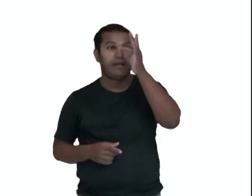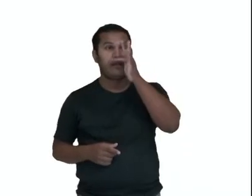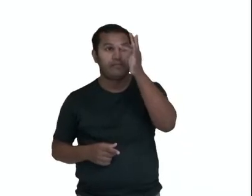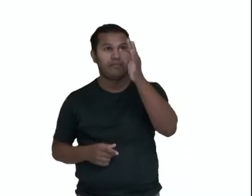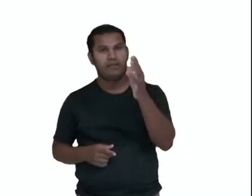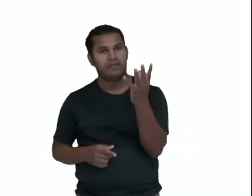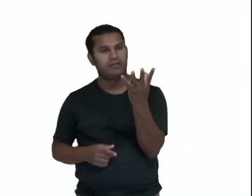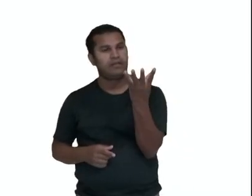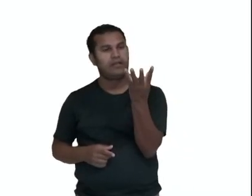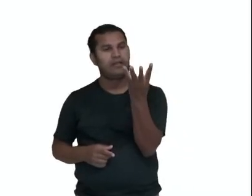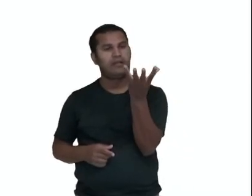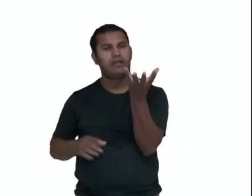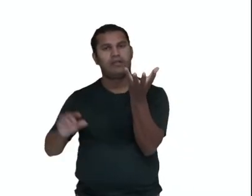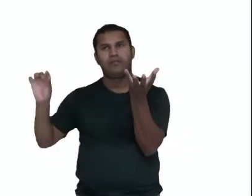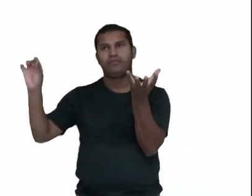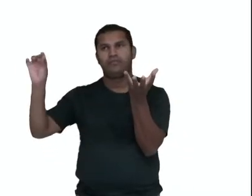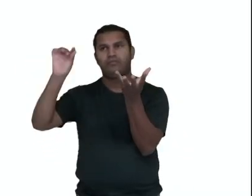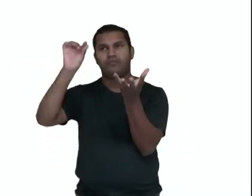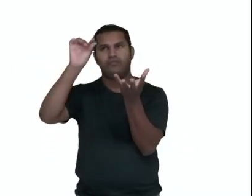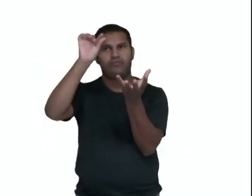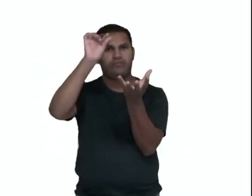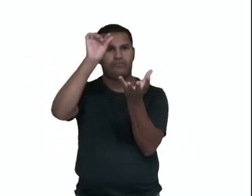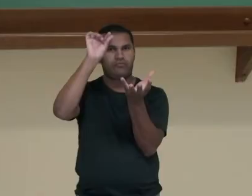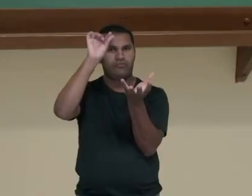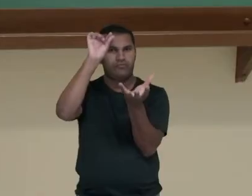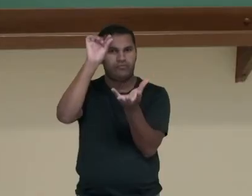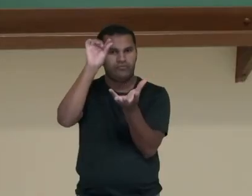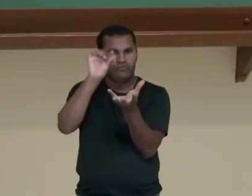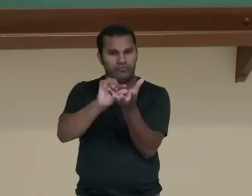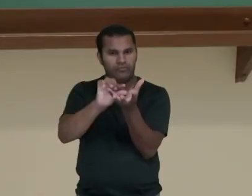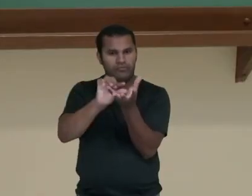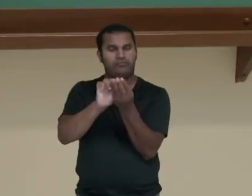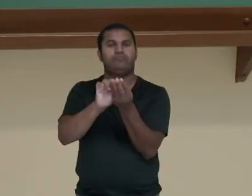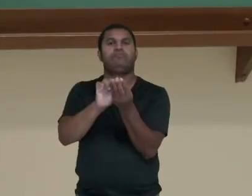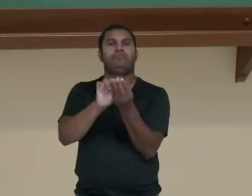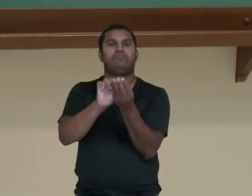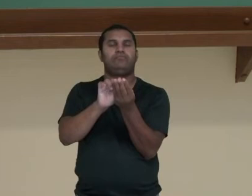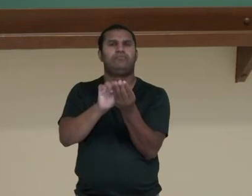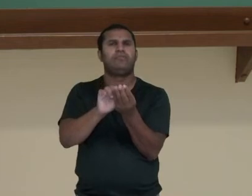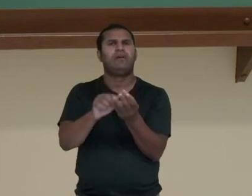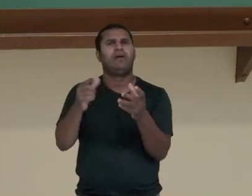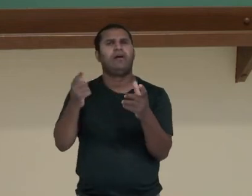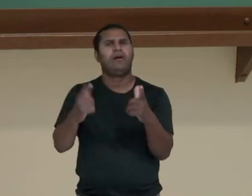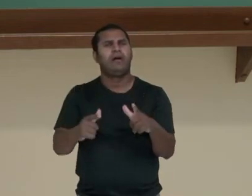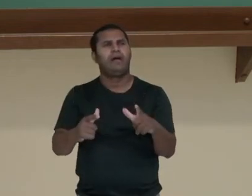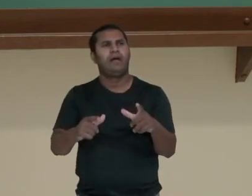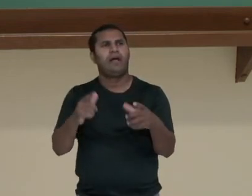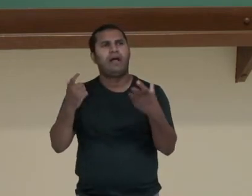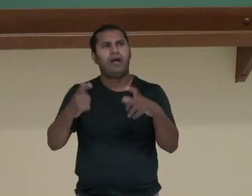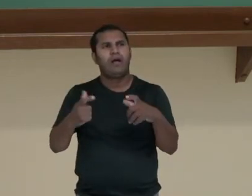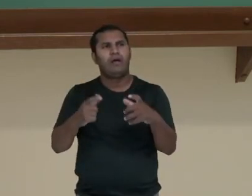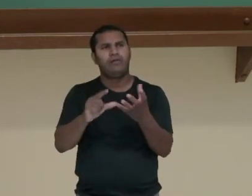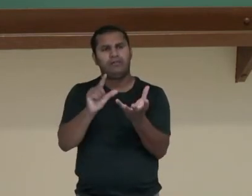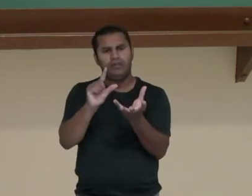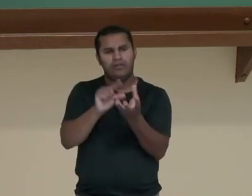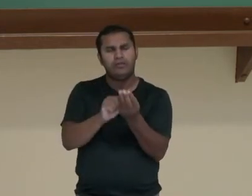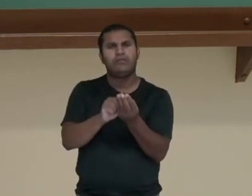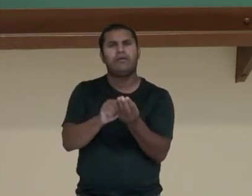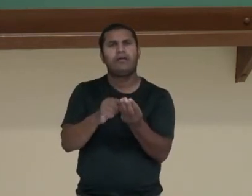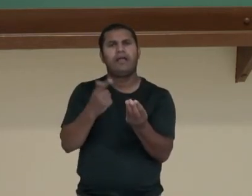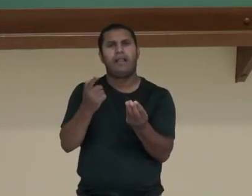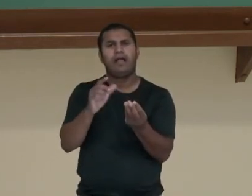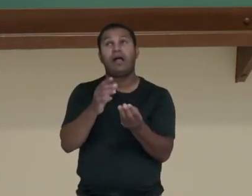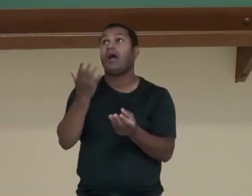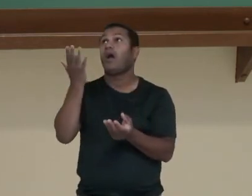elas vão comer outros seres? Porque geralmente onde elas vivem o solo é muito pobre em